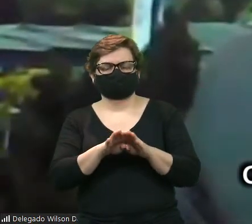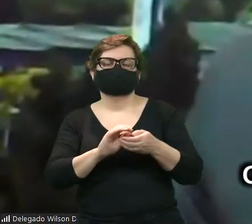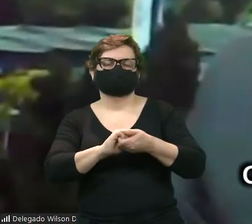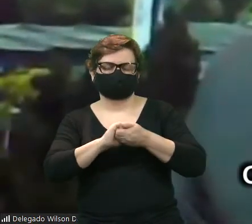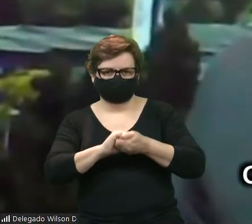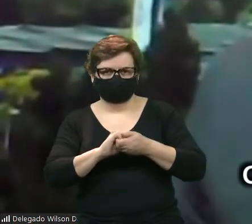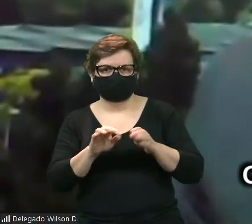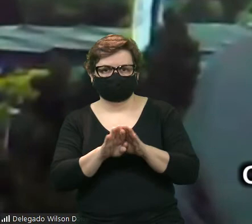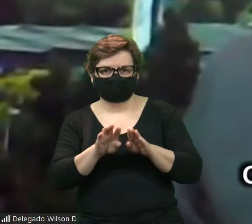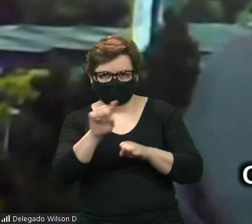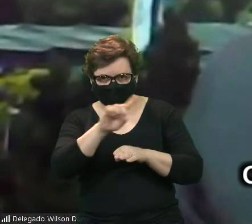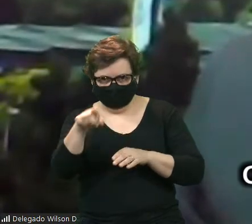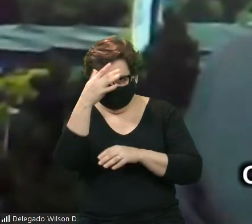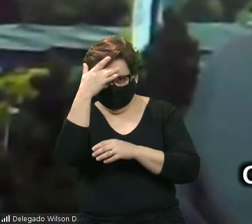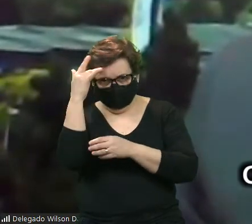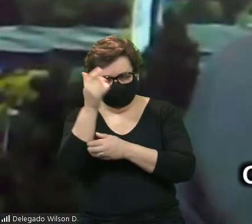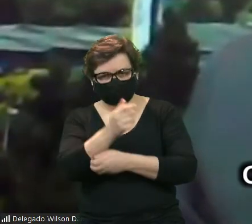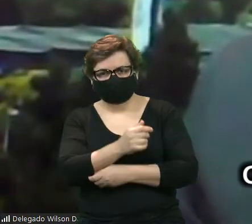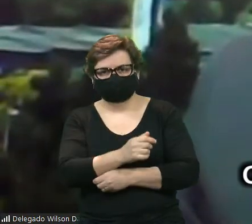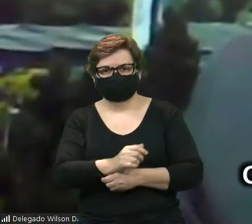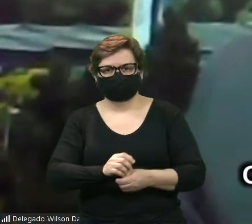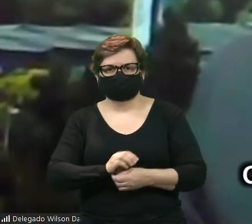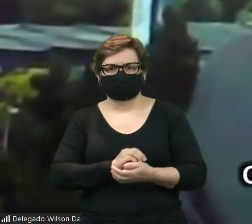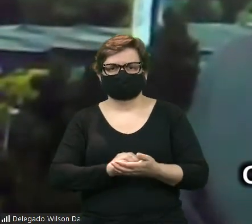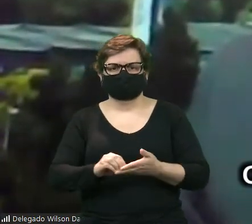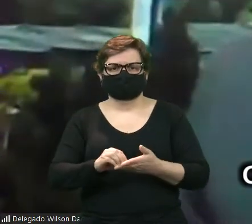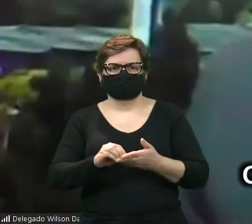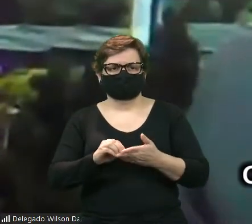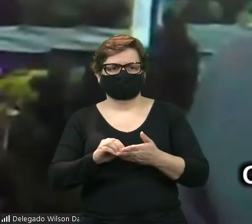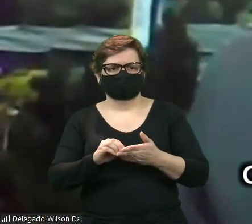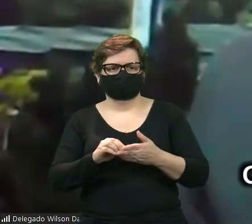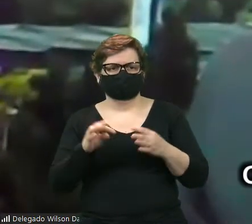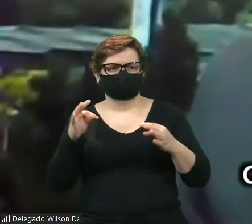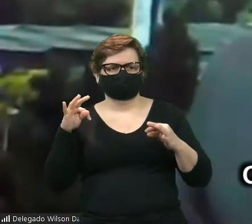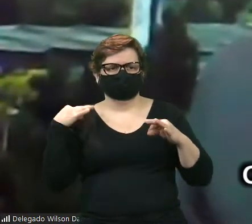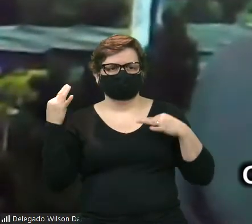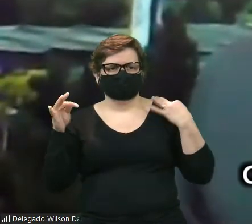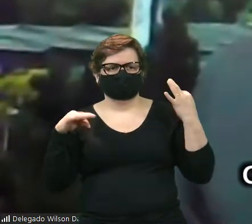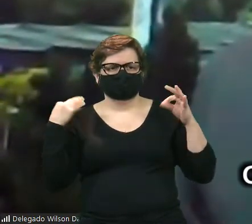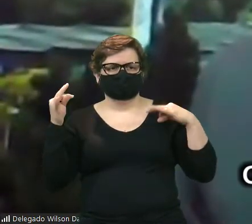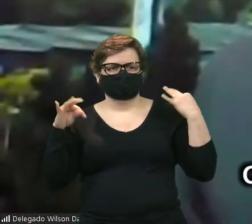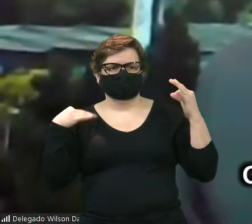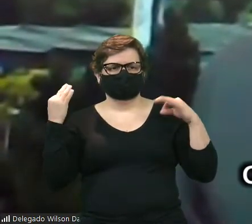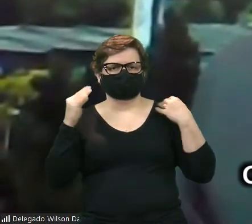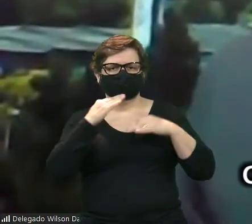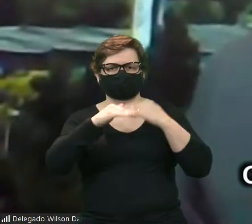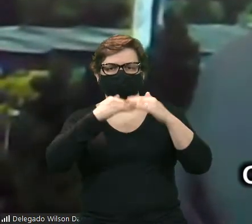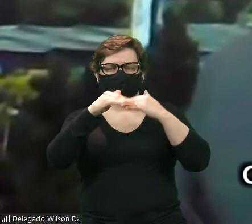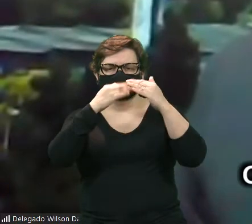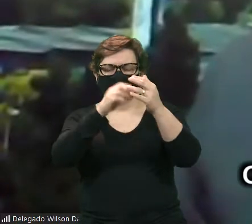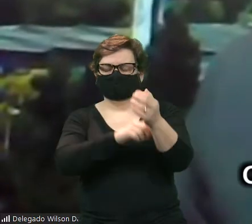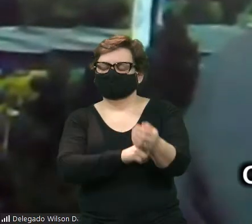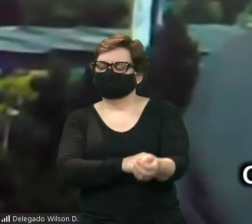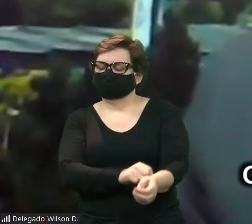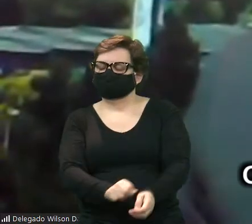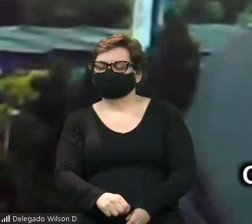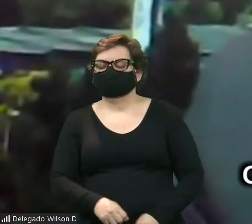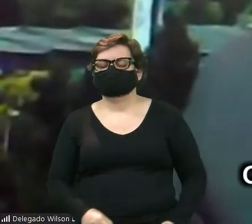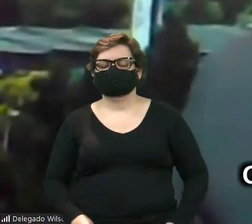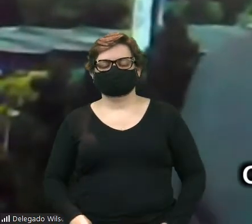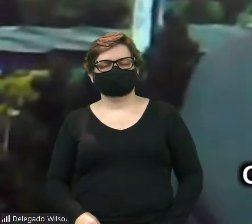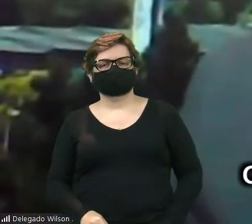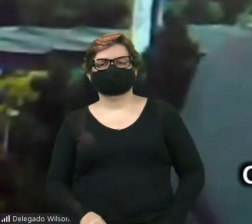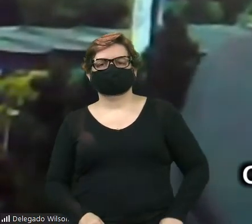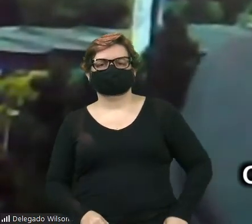funcionários da Secretaria de Desenvolvimento de Turismo, Desenvolvimento de Marília, pelo trabalho,